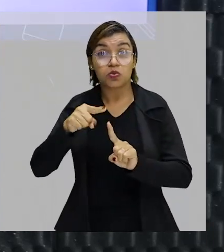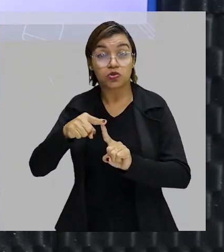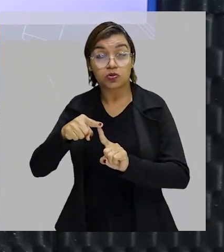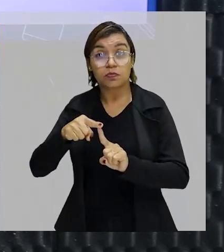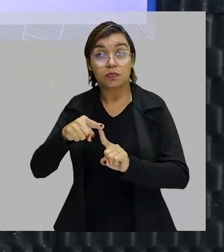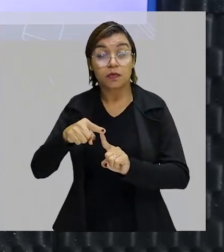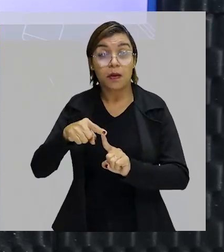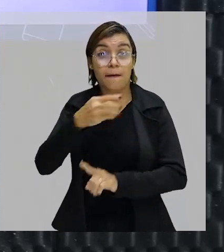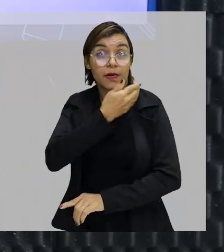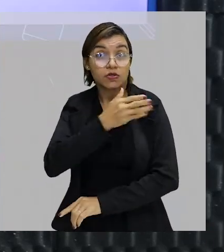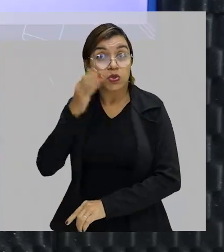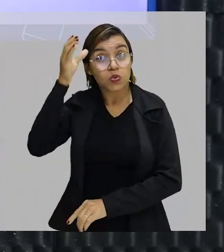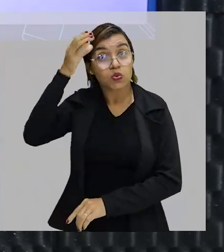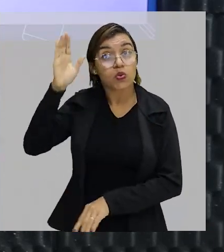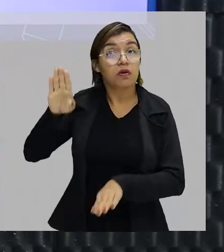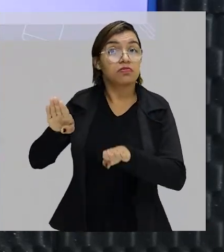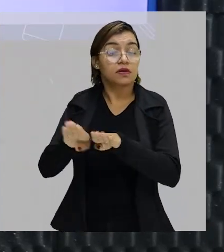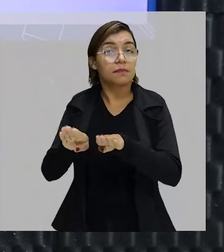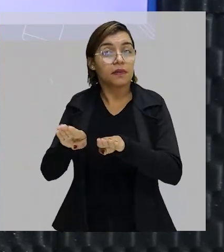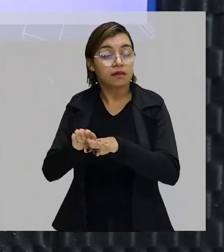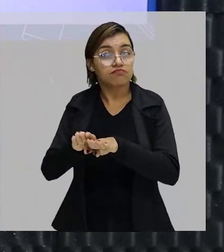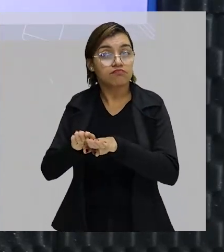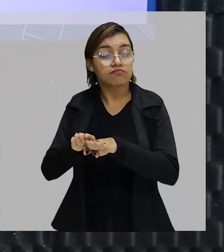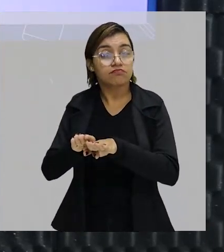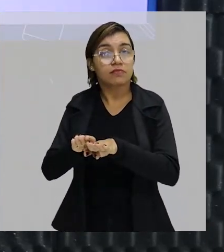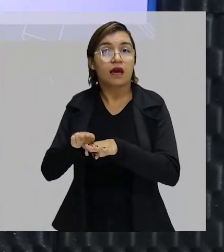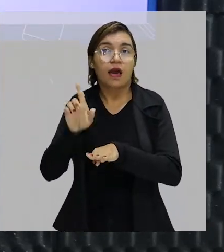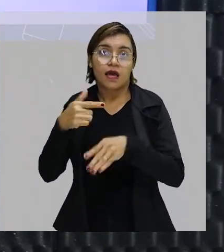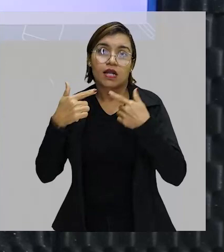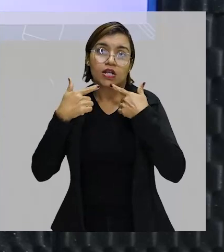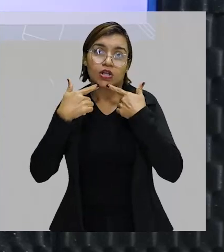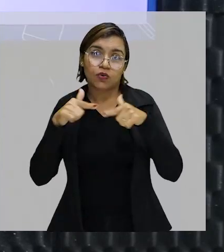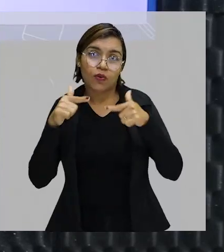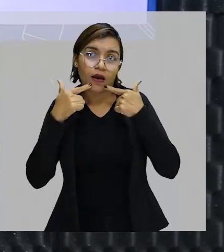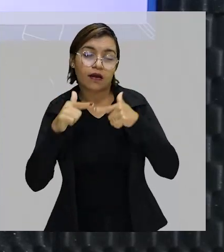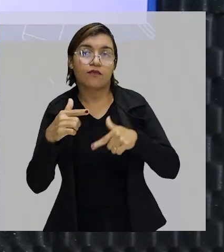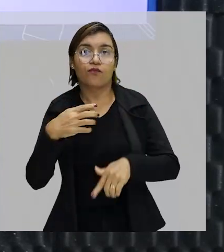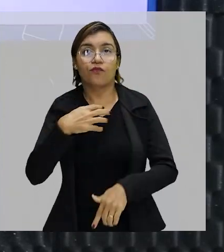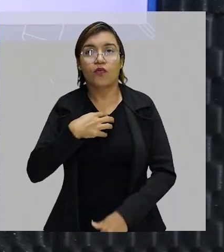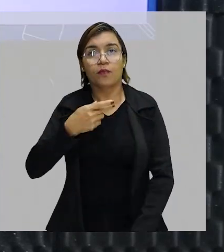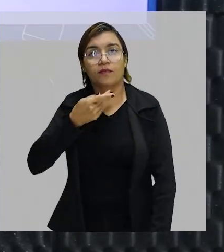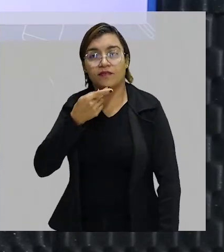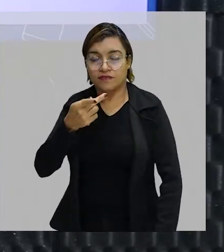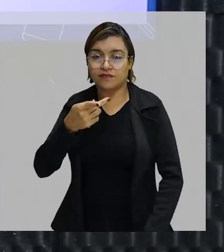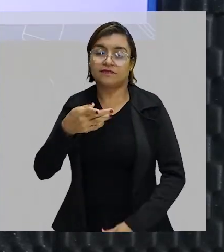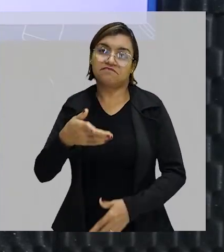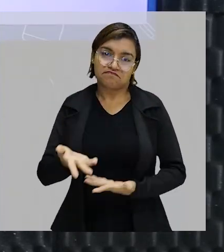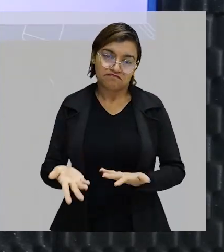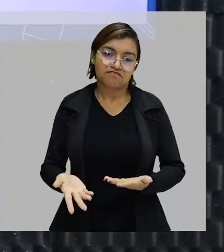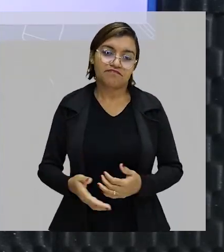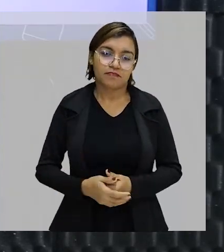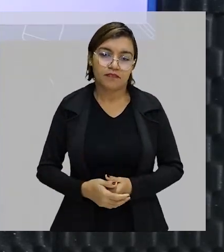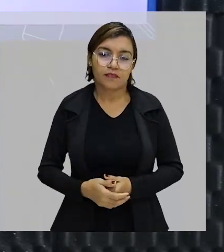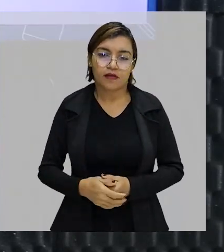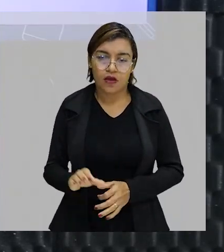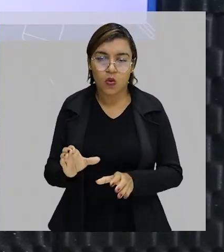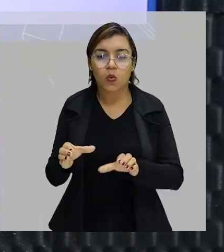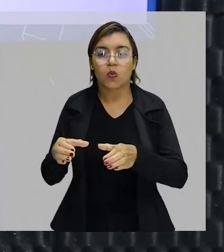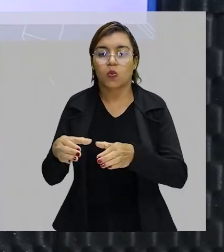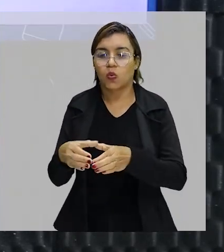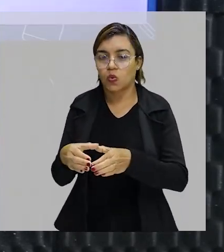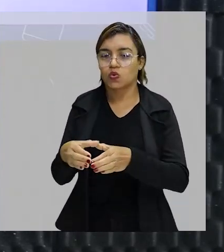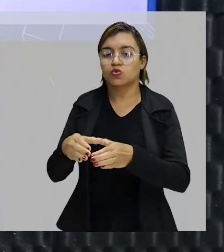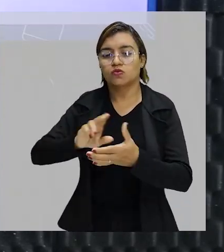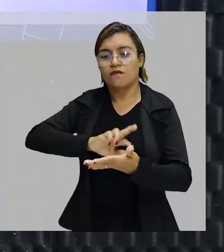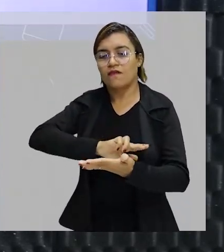cultural, porque preconceito cultural também envolve o quê? A linguagem, a forma de falar, ok? É um conjunto muito vasto,